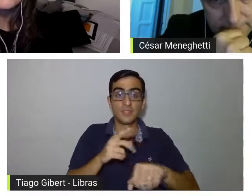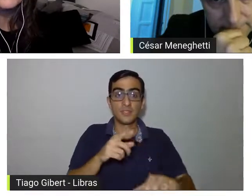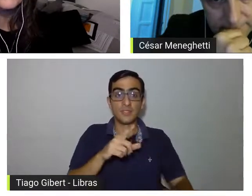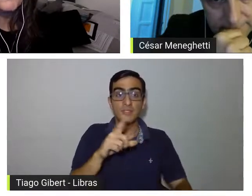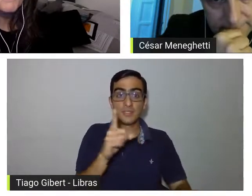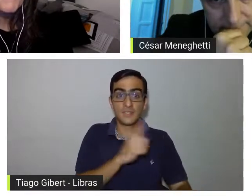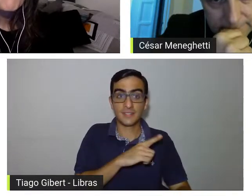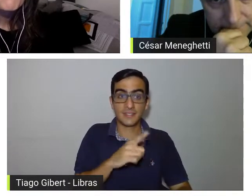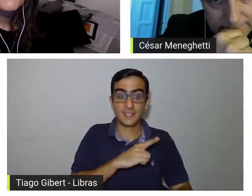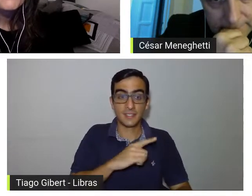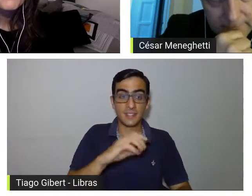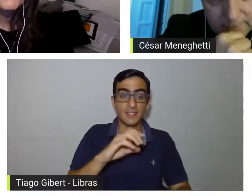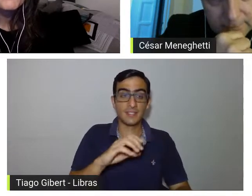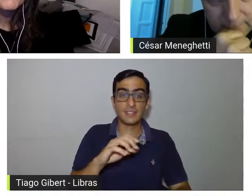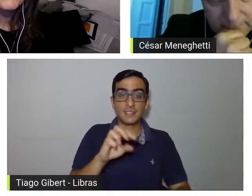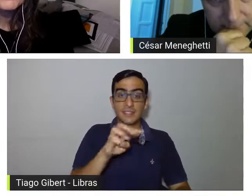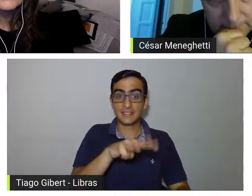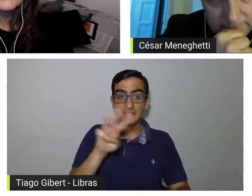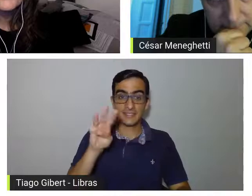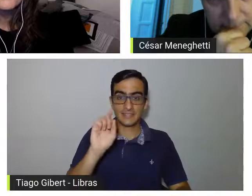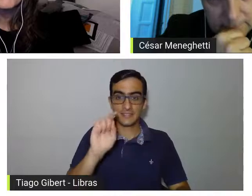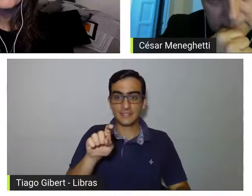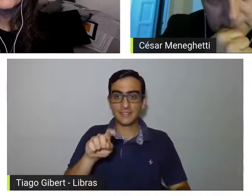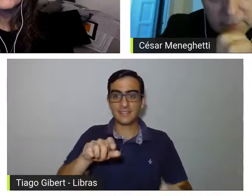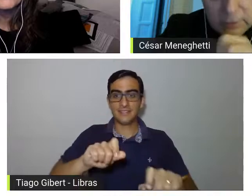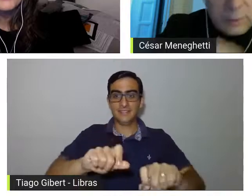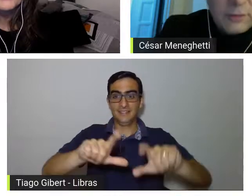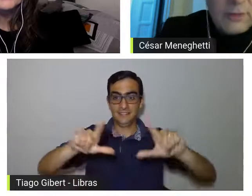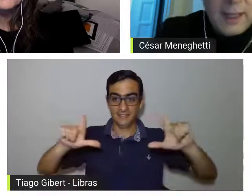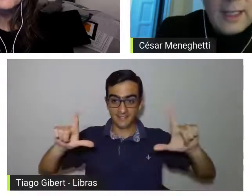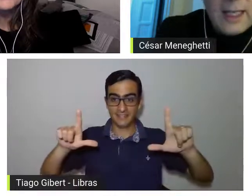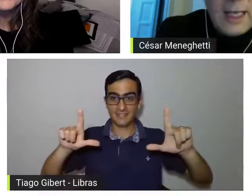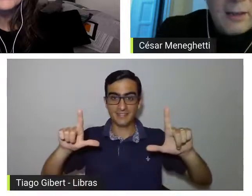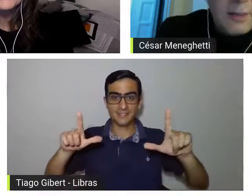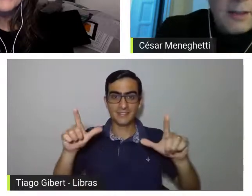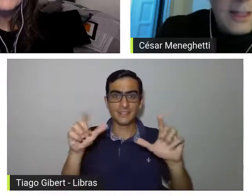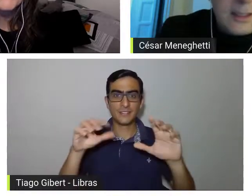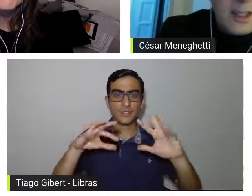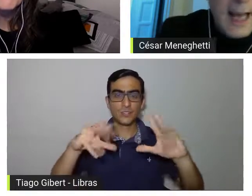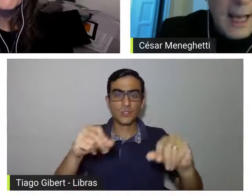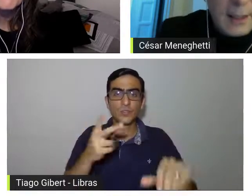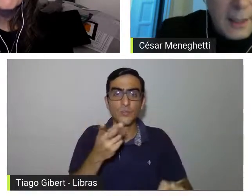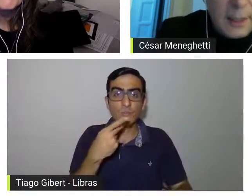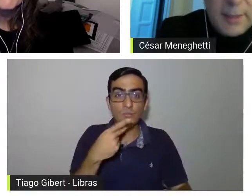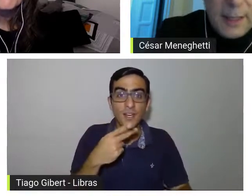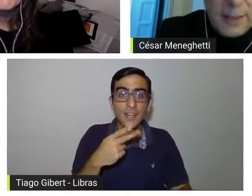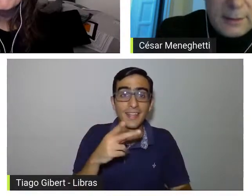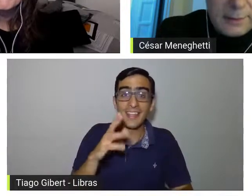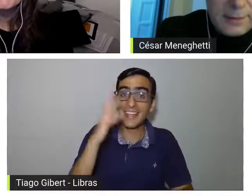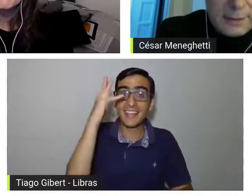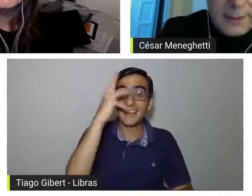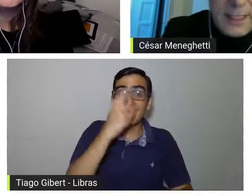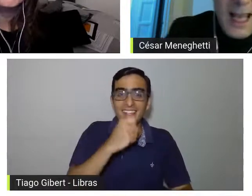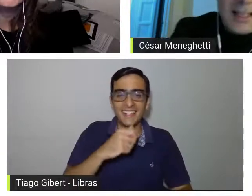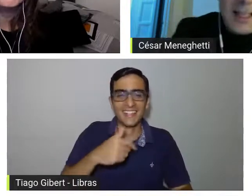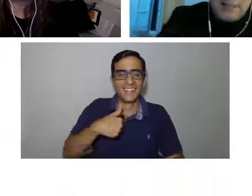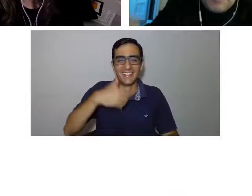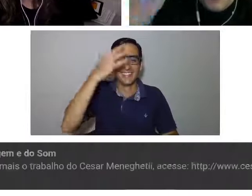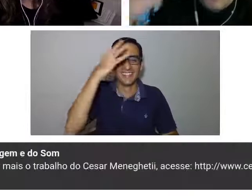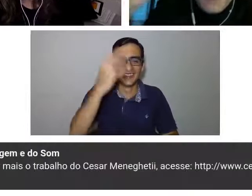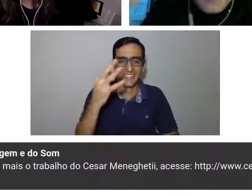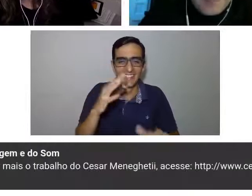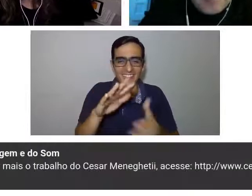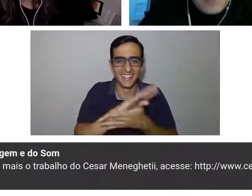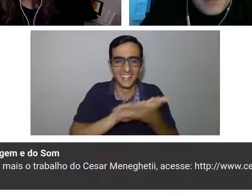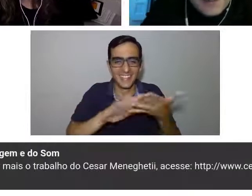é super, super bonitão. Não, todo mundo fala que lindo, mas não entendi nada. É bem, para